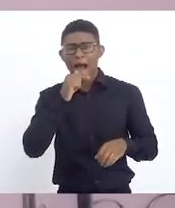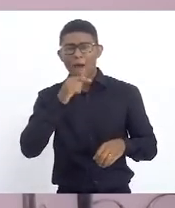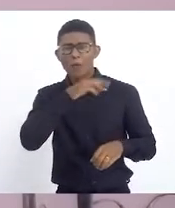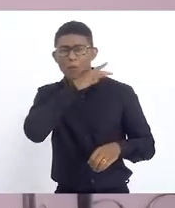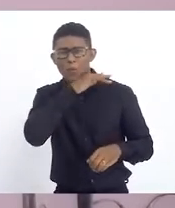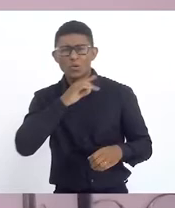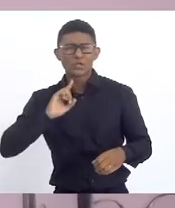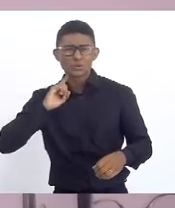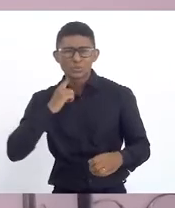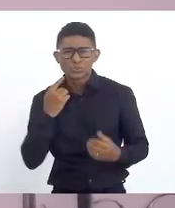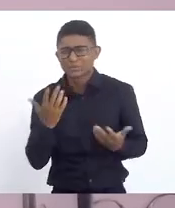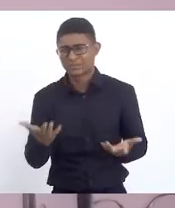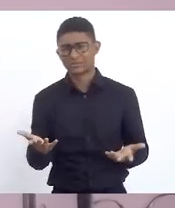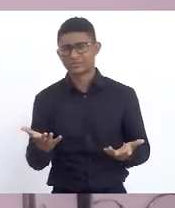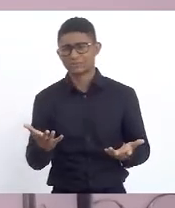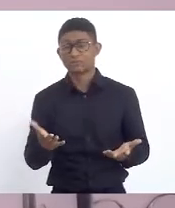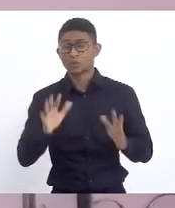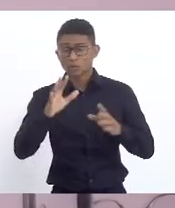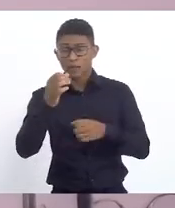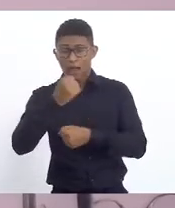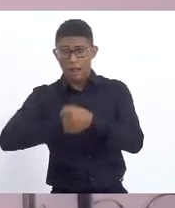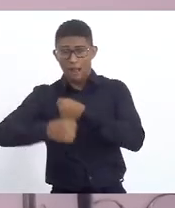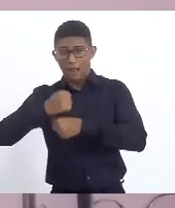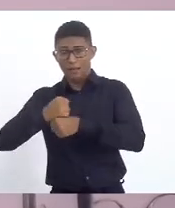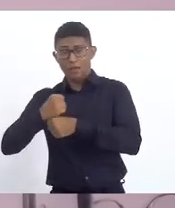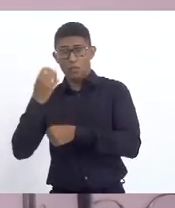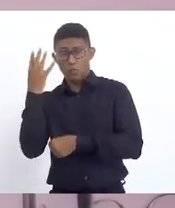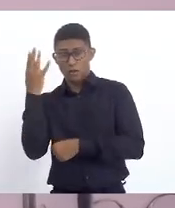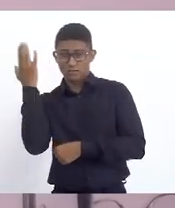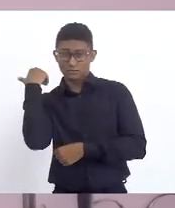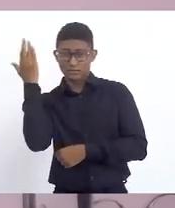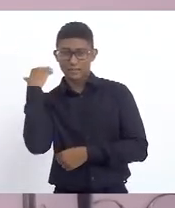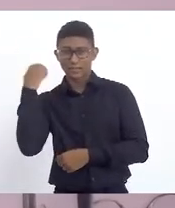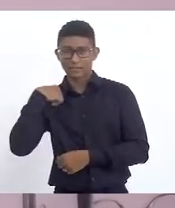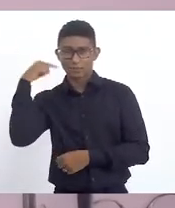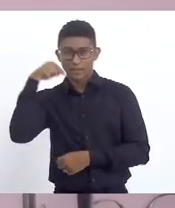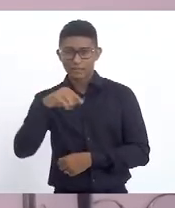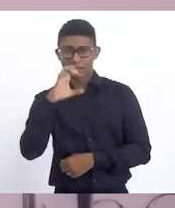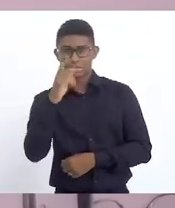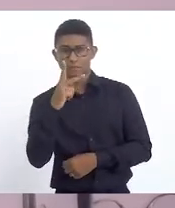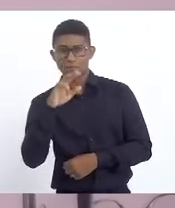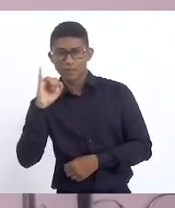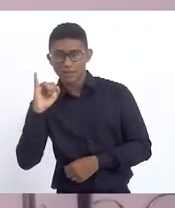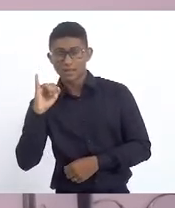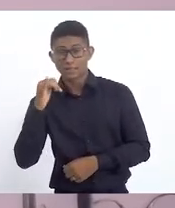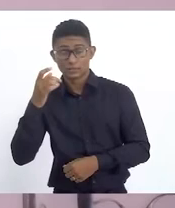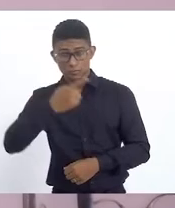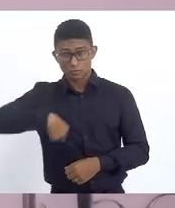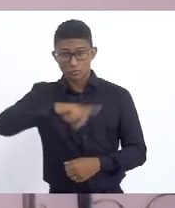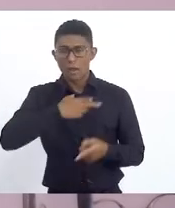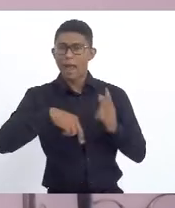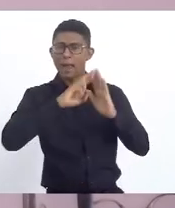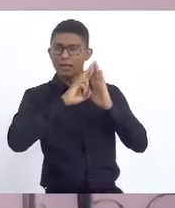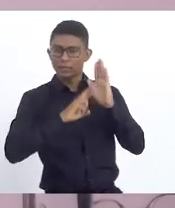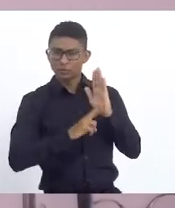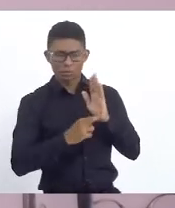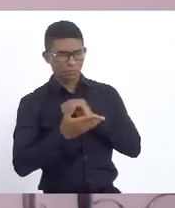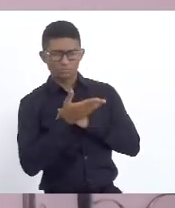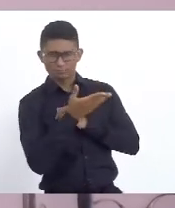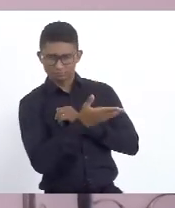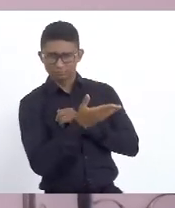presidi aqui uma CPI da crise hídrica, fizemos um relatório consubstanciado sobre